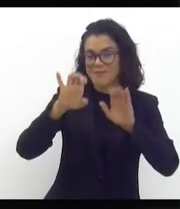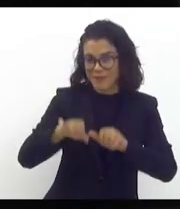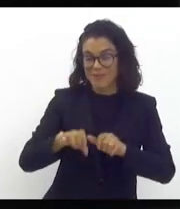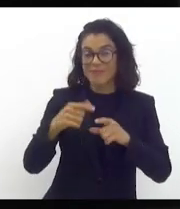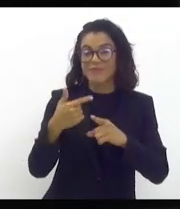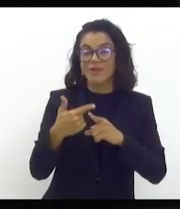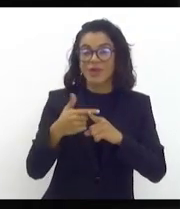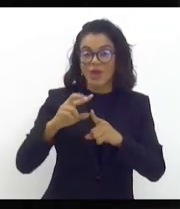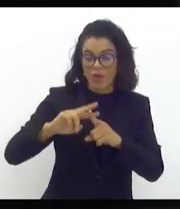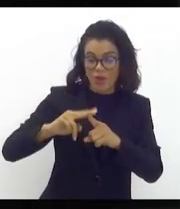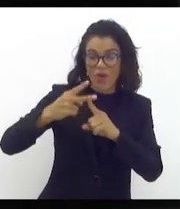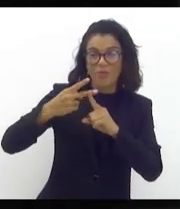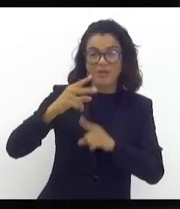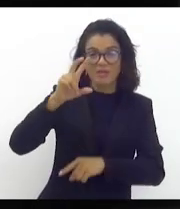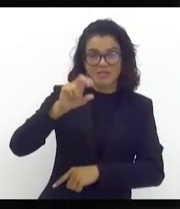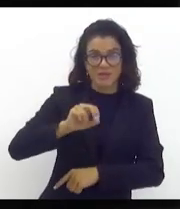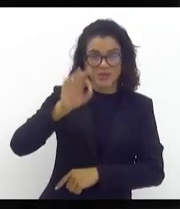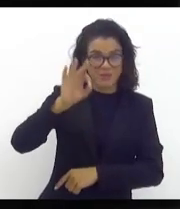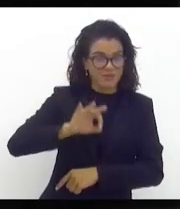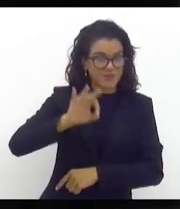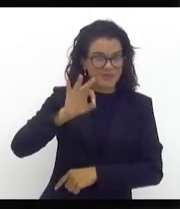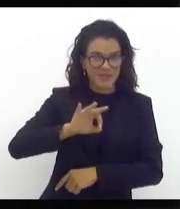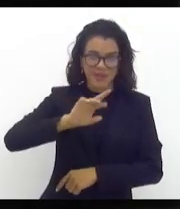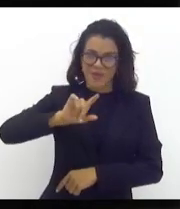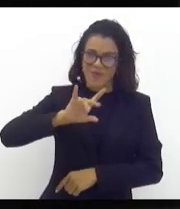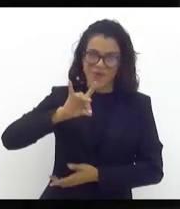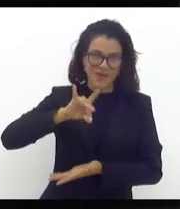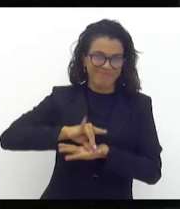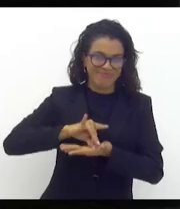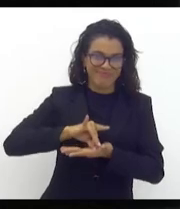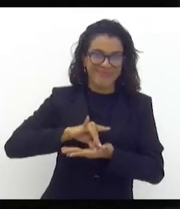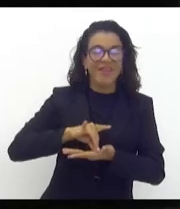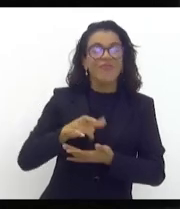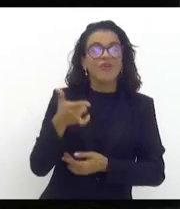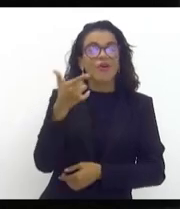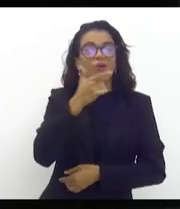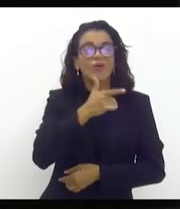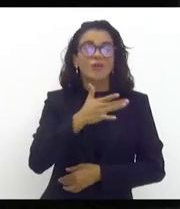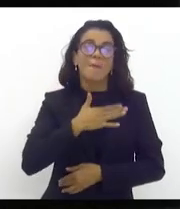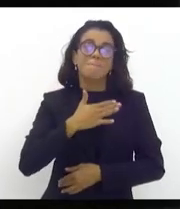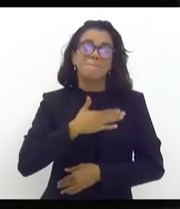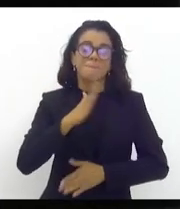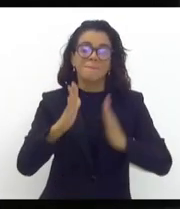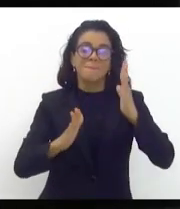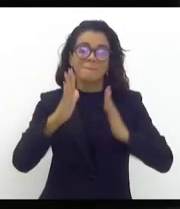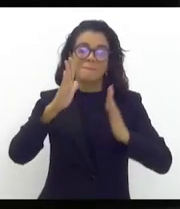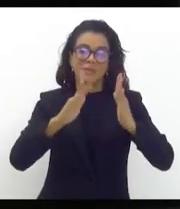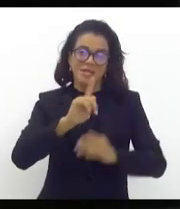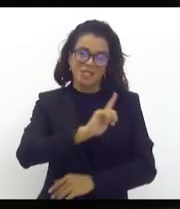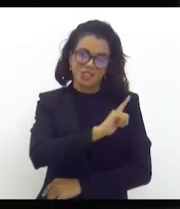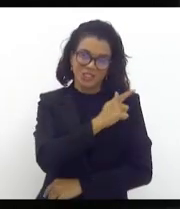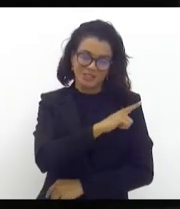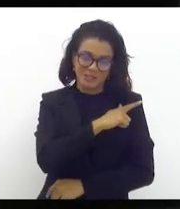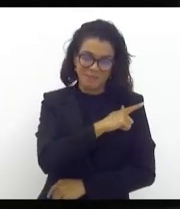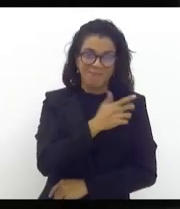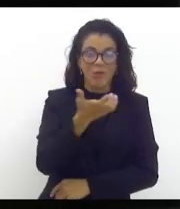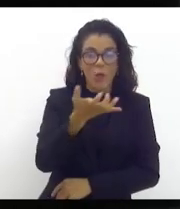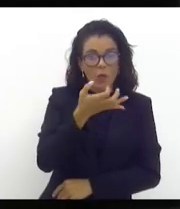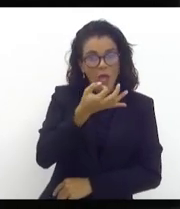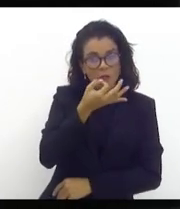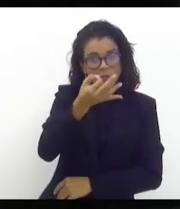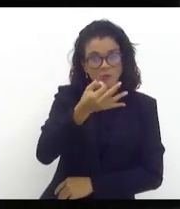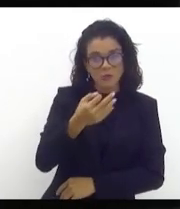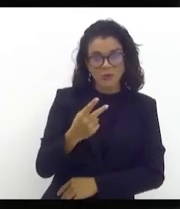esse aumento de 50%, que não foi o suficiente, foi conseguido na minha gestão. E eu quero lhe sugerir